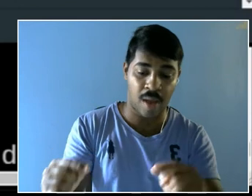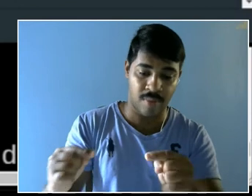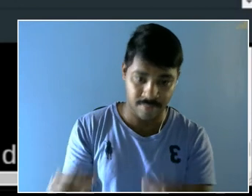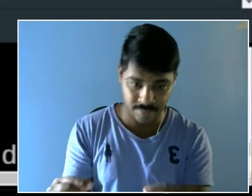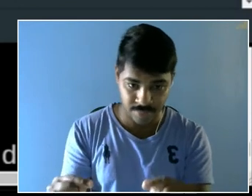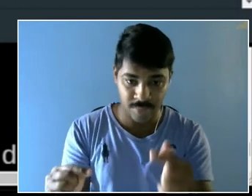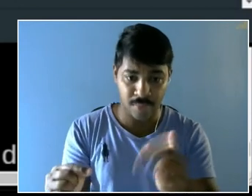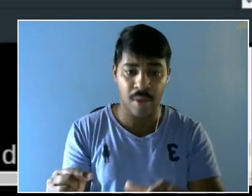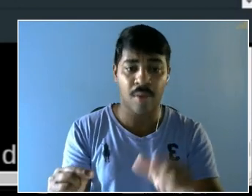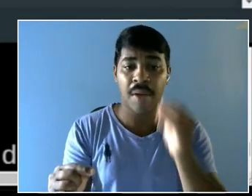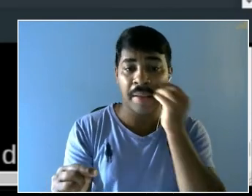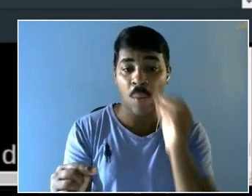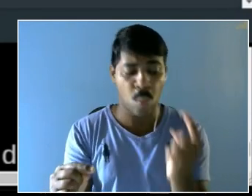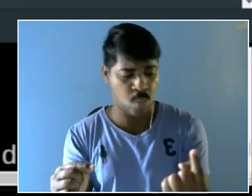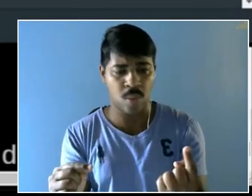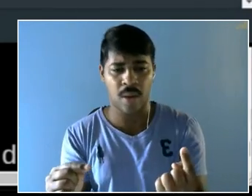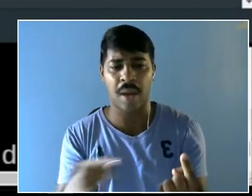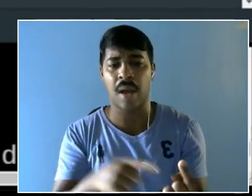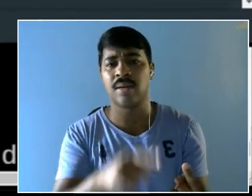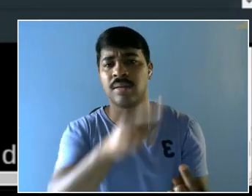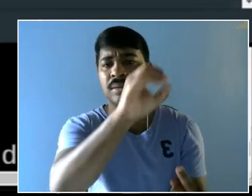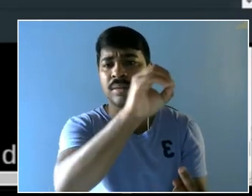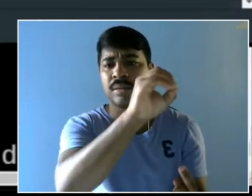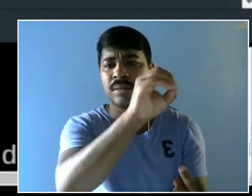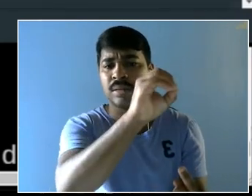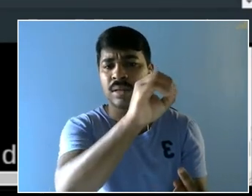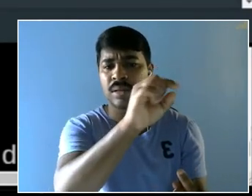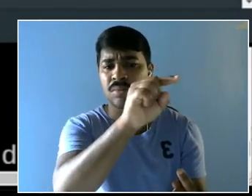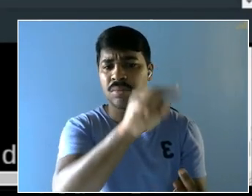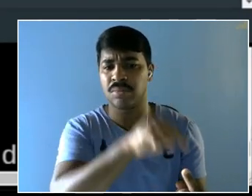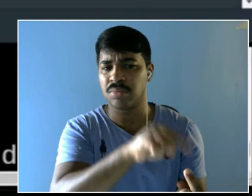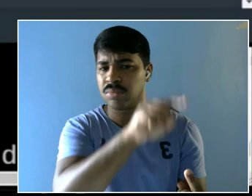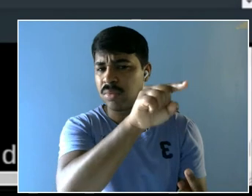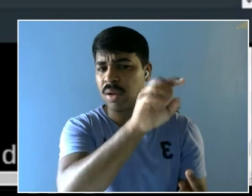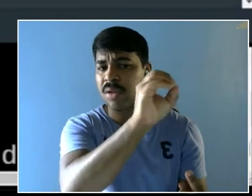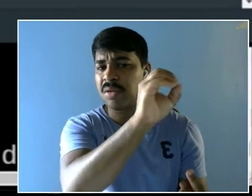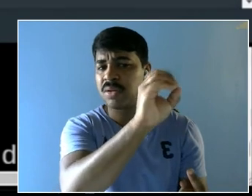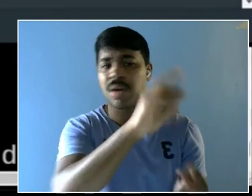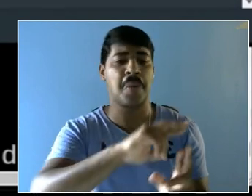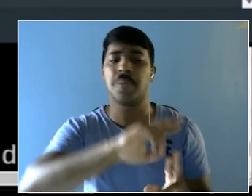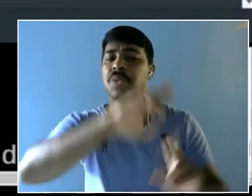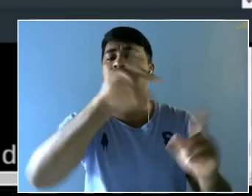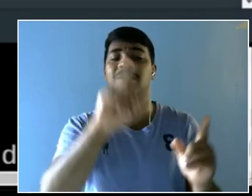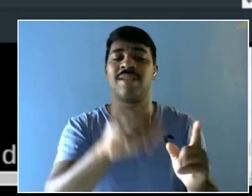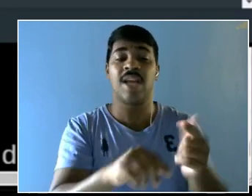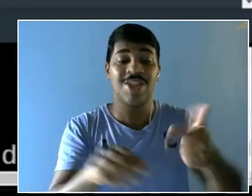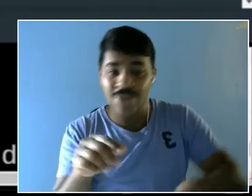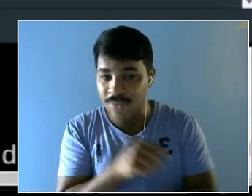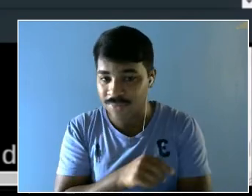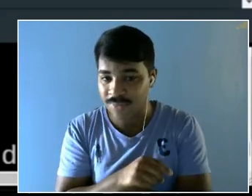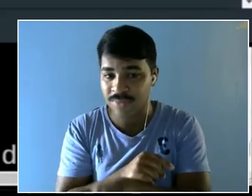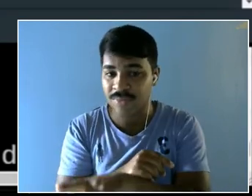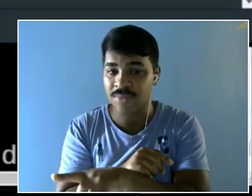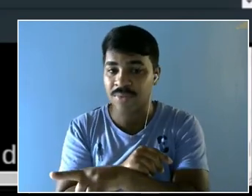1. Terminou enquanto, ele volta aqui em cima. É isso que o enquanto faz, ele volta, certo? Ele repete. Ele volta